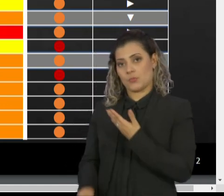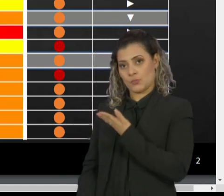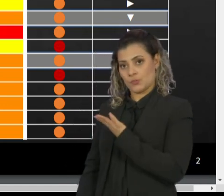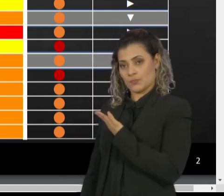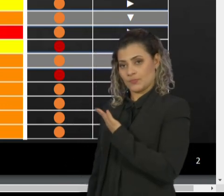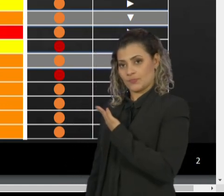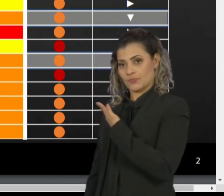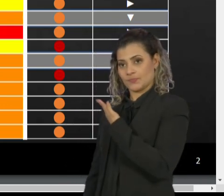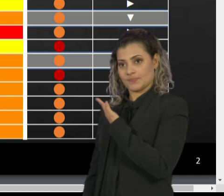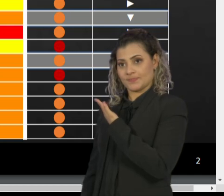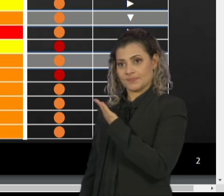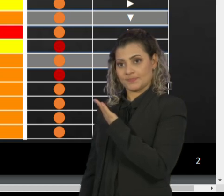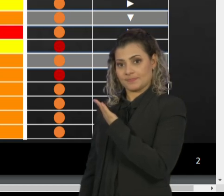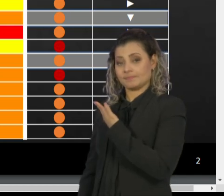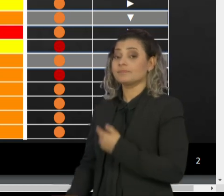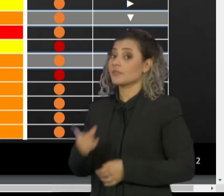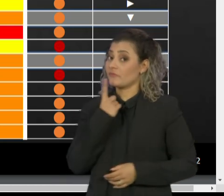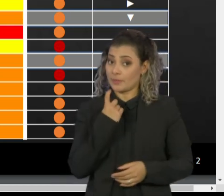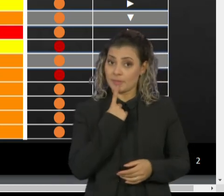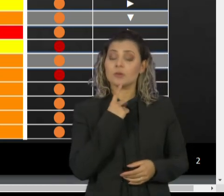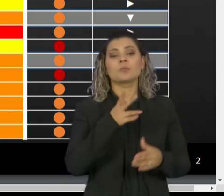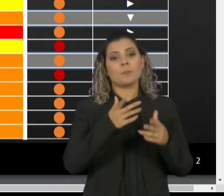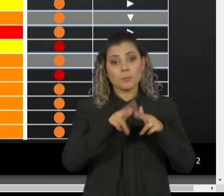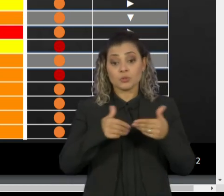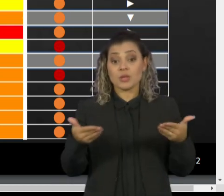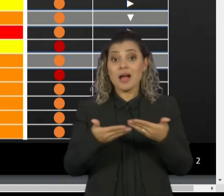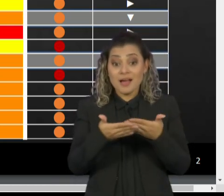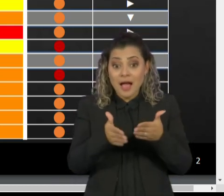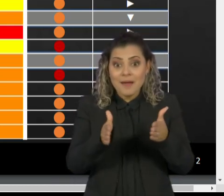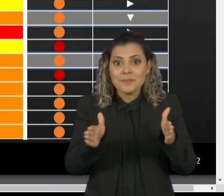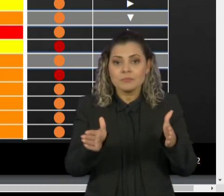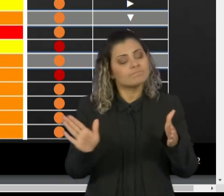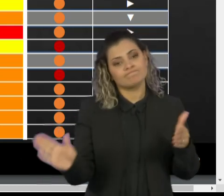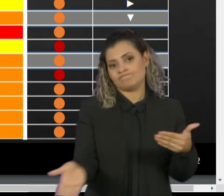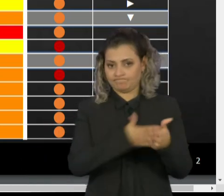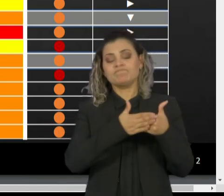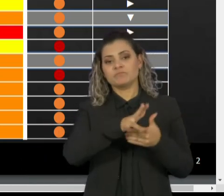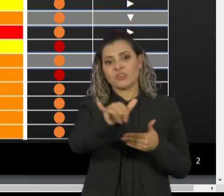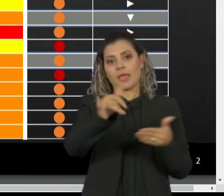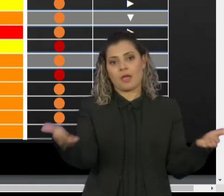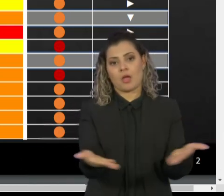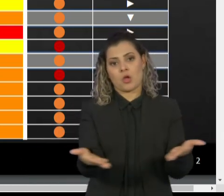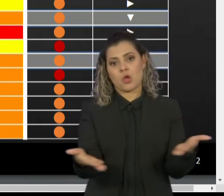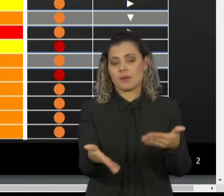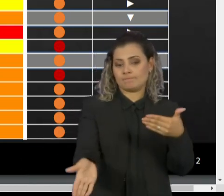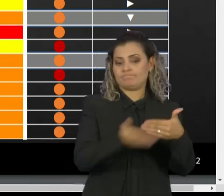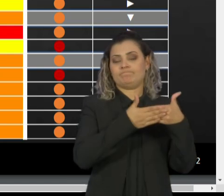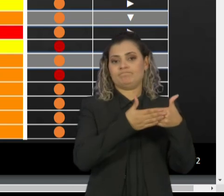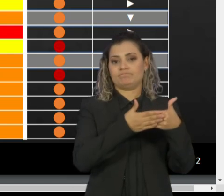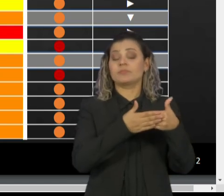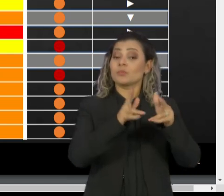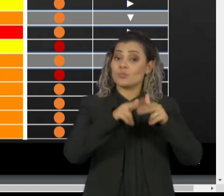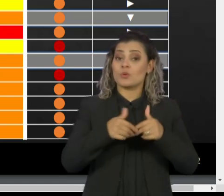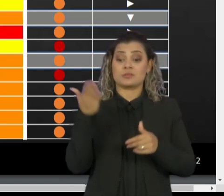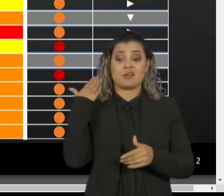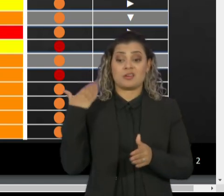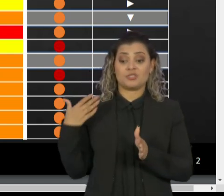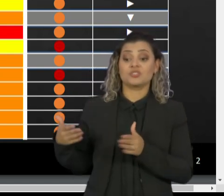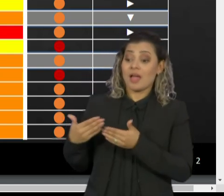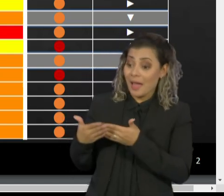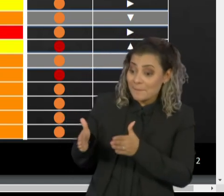Então, elas retrocederam em relação à situação do período anterior.